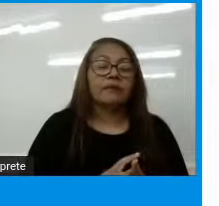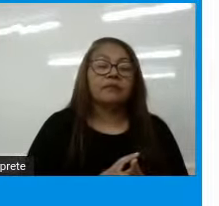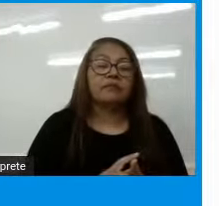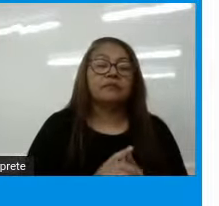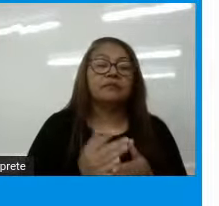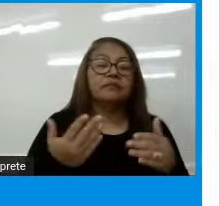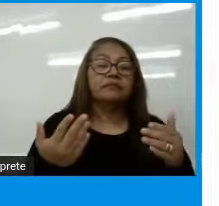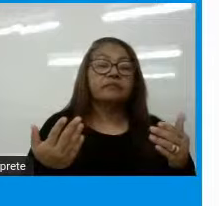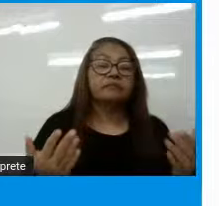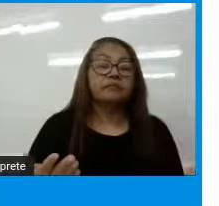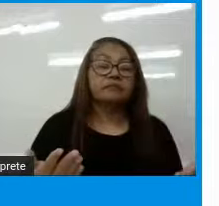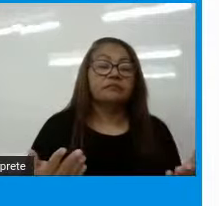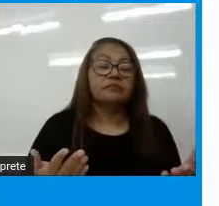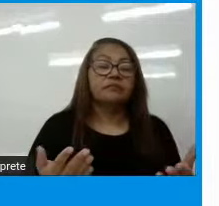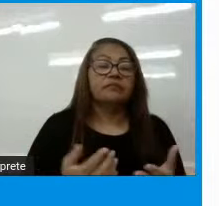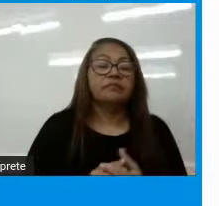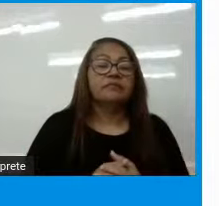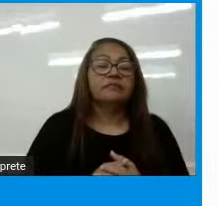Ah, acho que não.